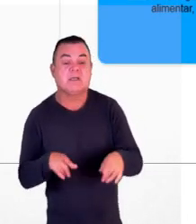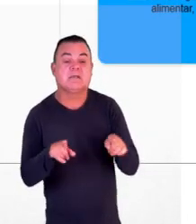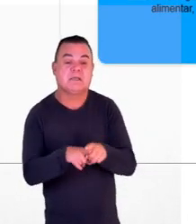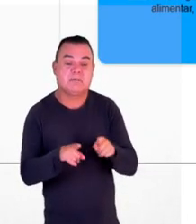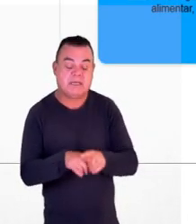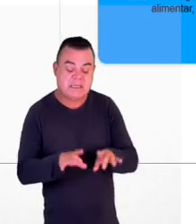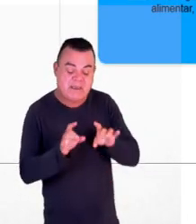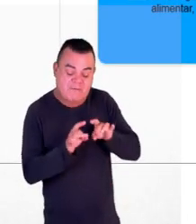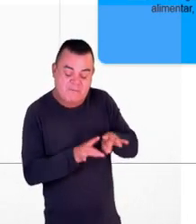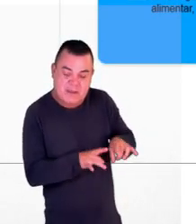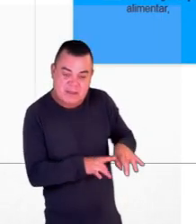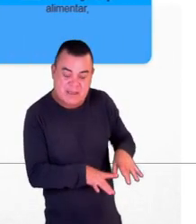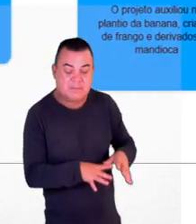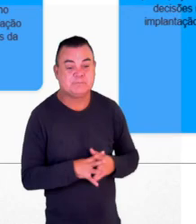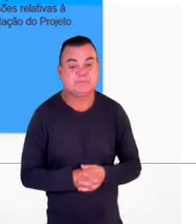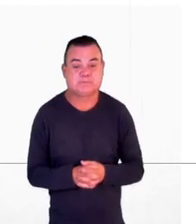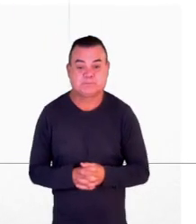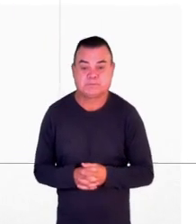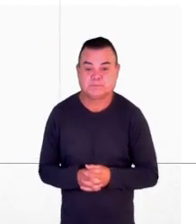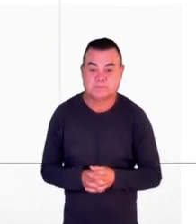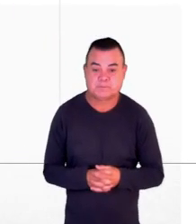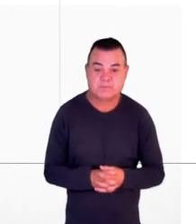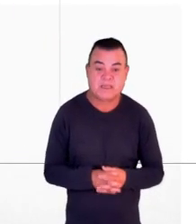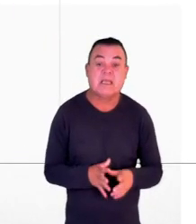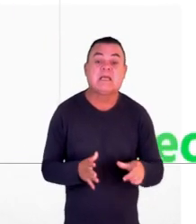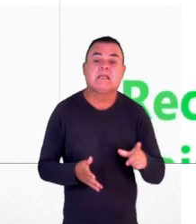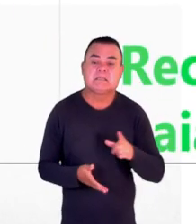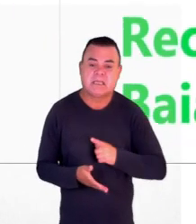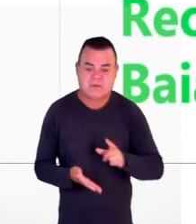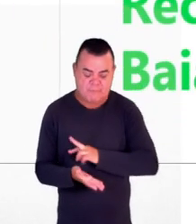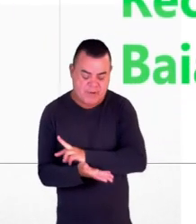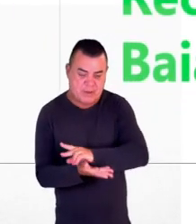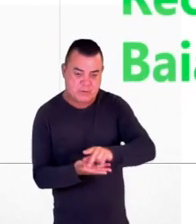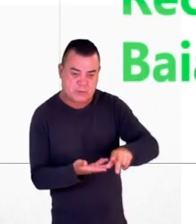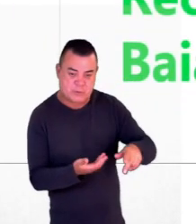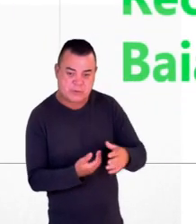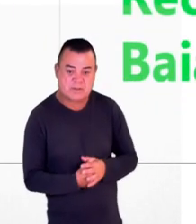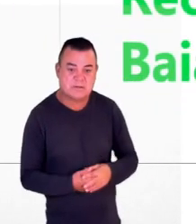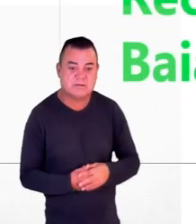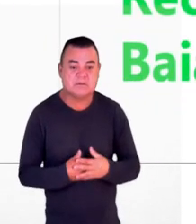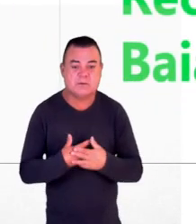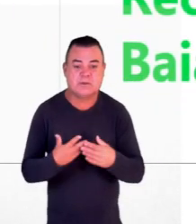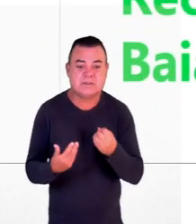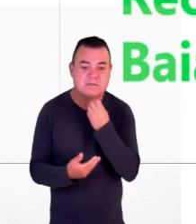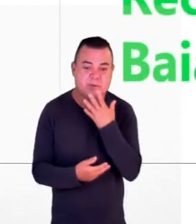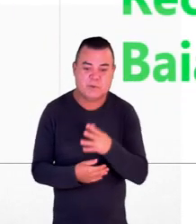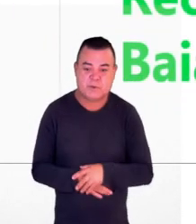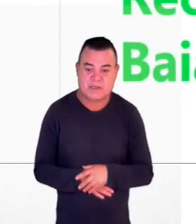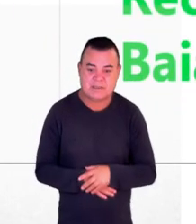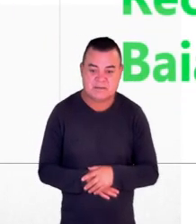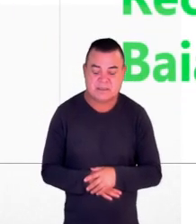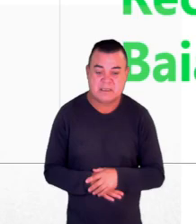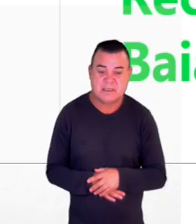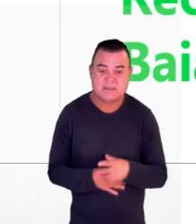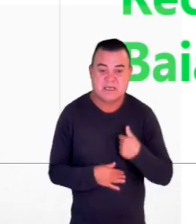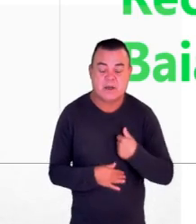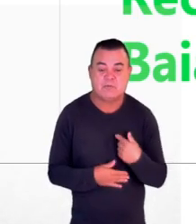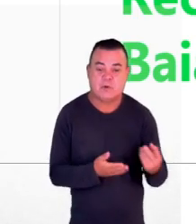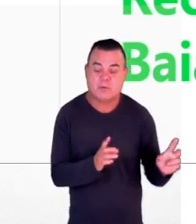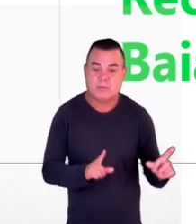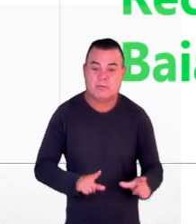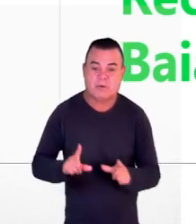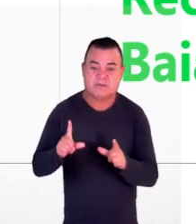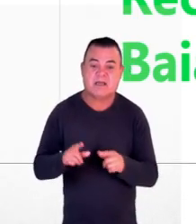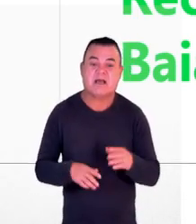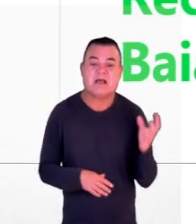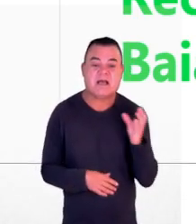no mercado local tem várias outros benefícios do projeto né mas como são muitos eu vou vou passar assim meio rapidamente aí tem uma